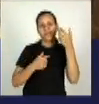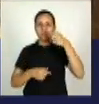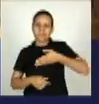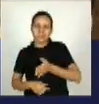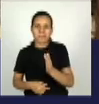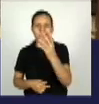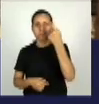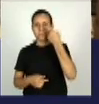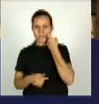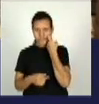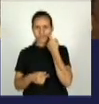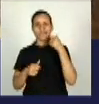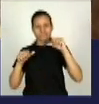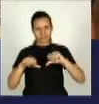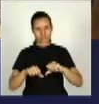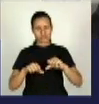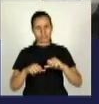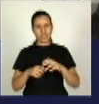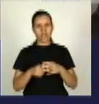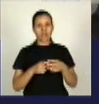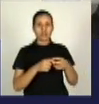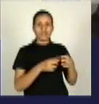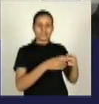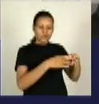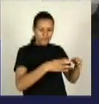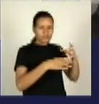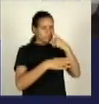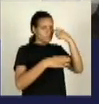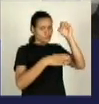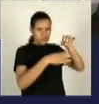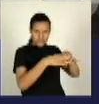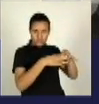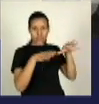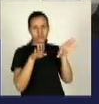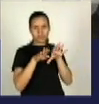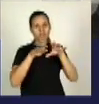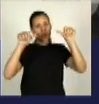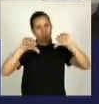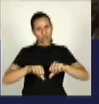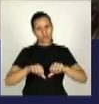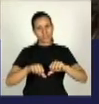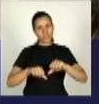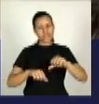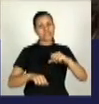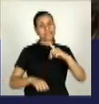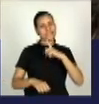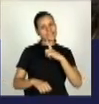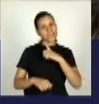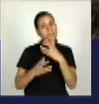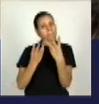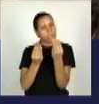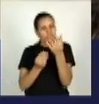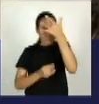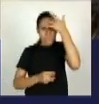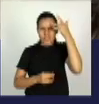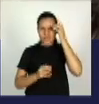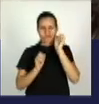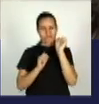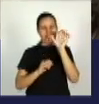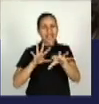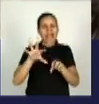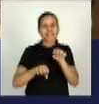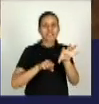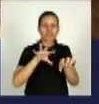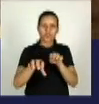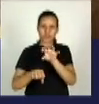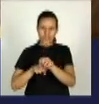meio ambiente. No lixo doméstico, infelizmente, a gente vive numa sociedade em que muitas pessoas vivem do nosso lixo. E ao